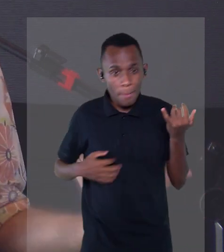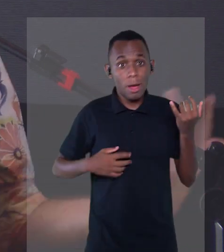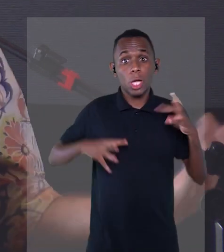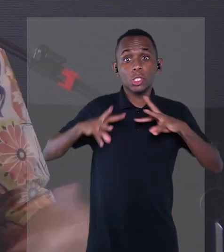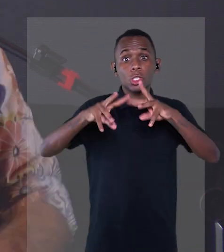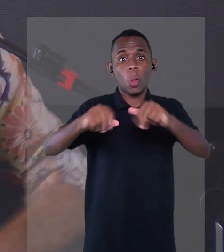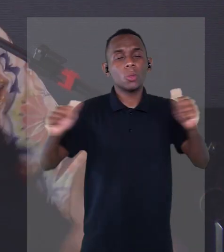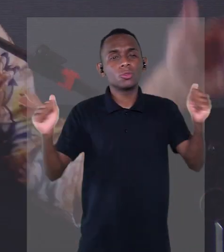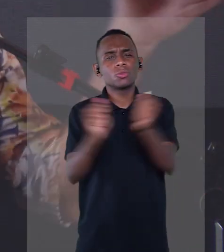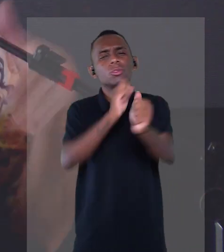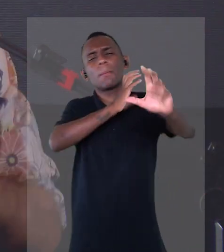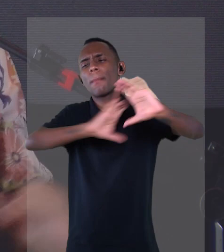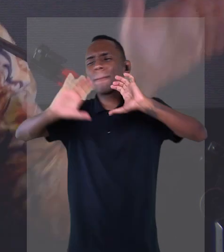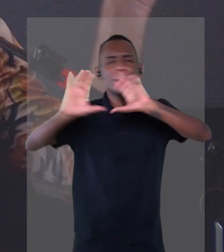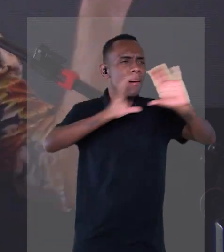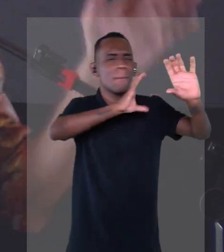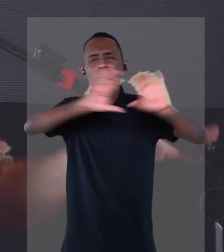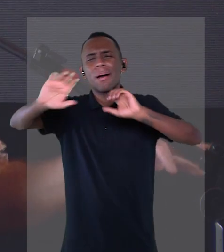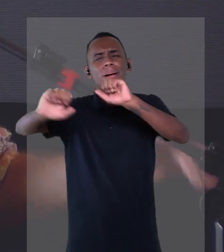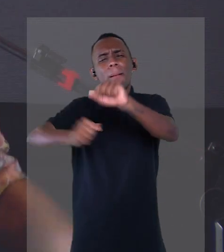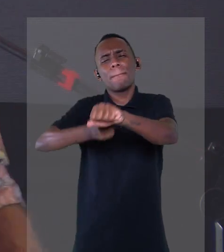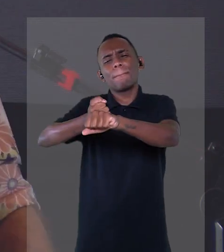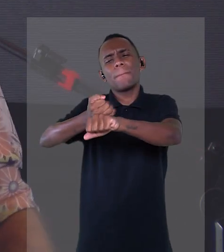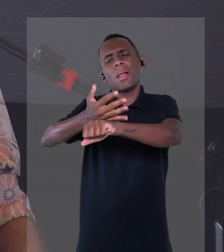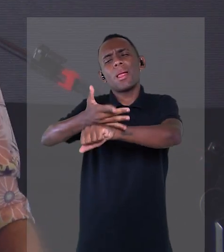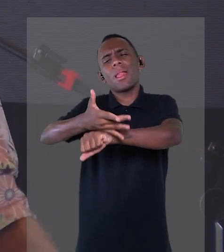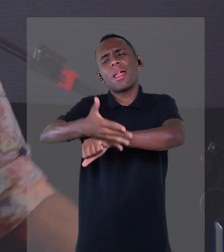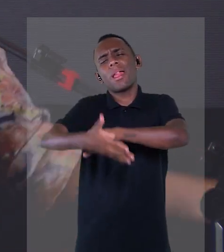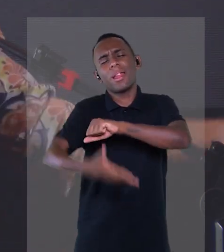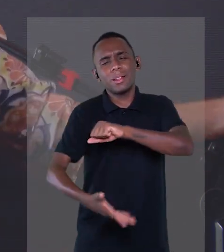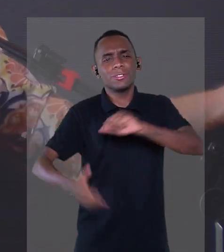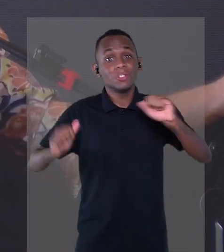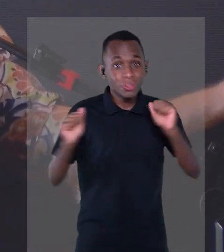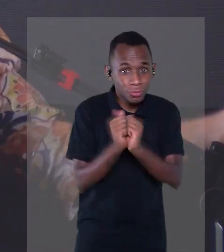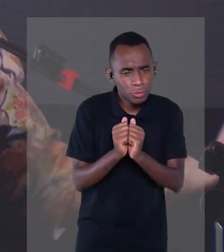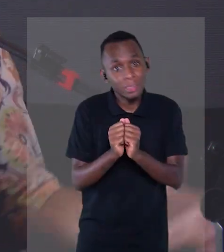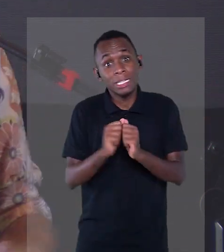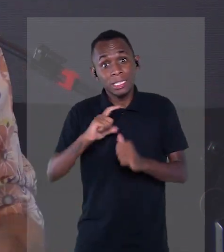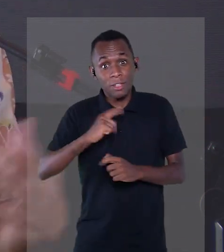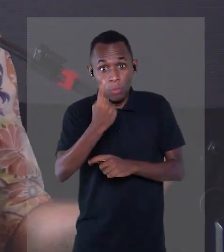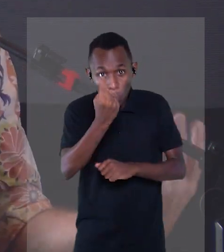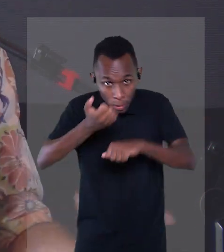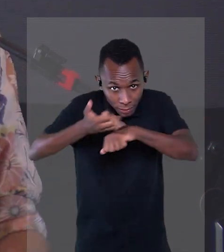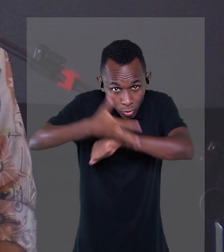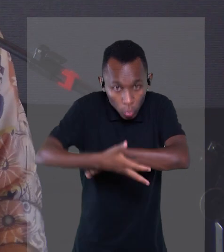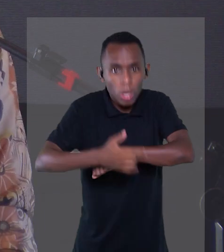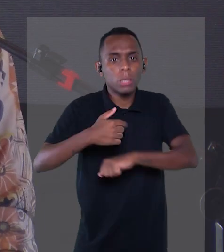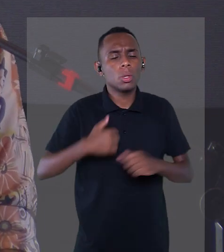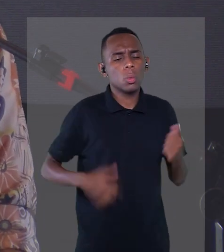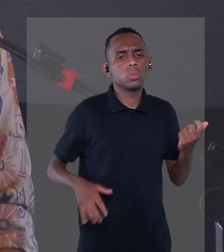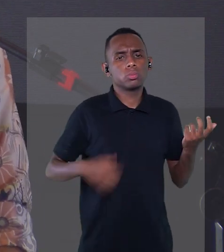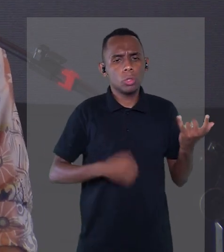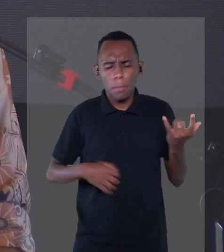começava a cantar, e as noitadas iam madrugada adentro. E aí teve uma noite que eu estava tocando um